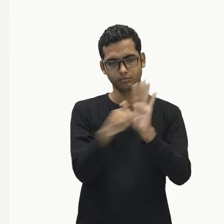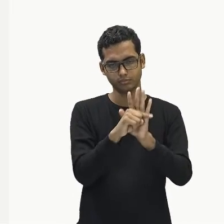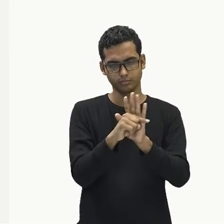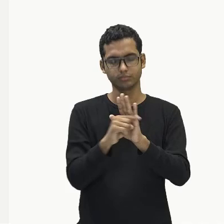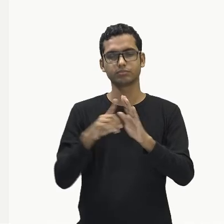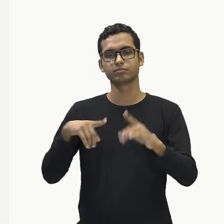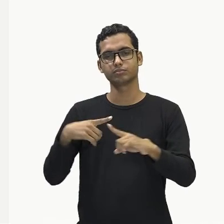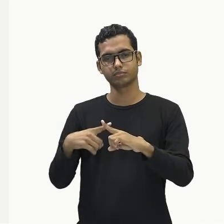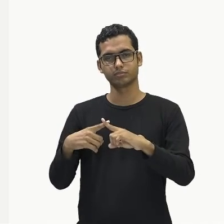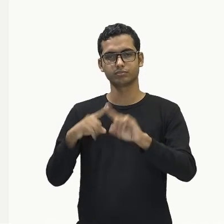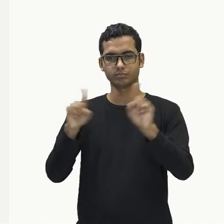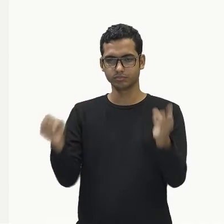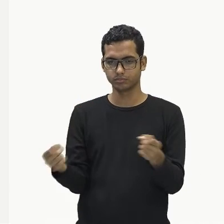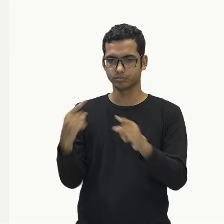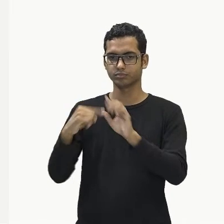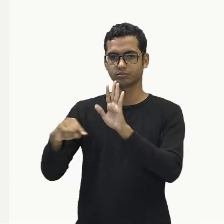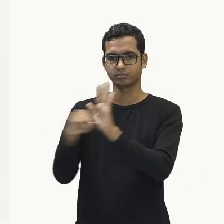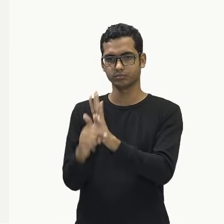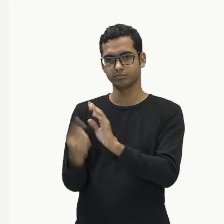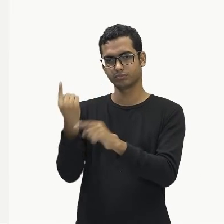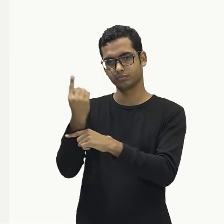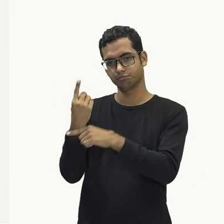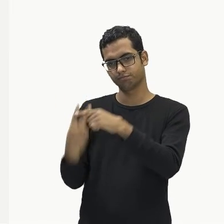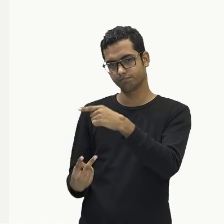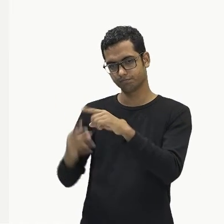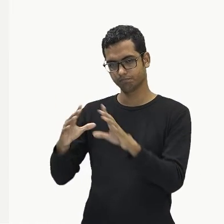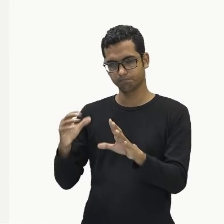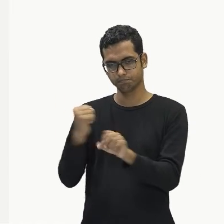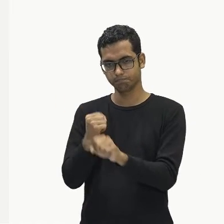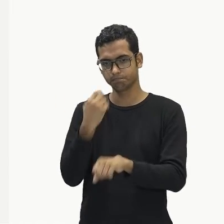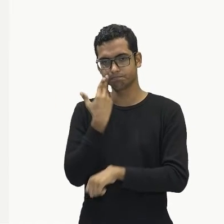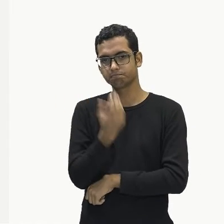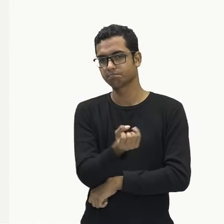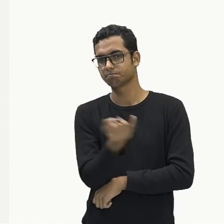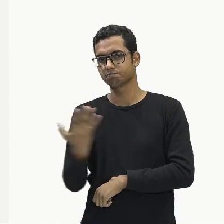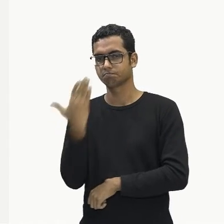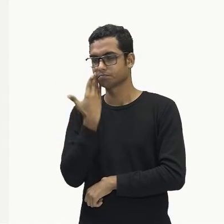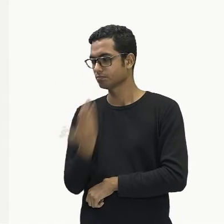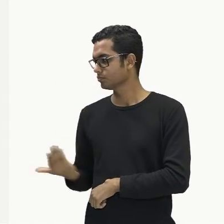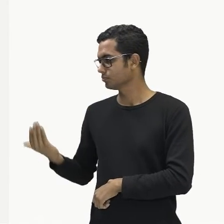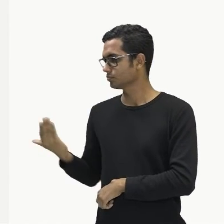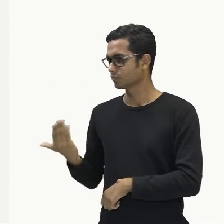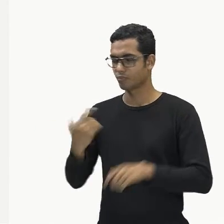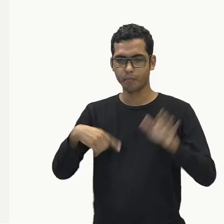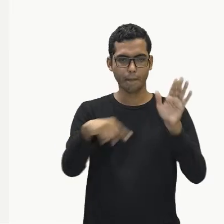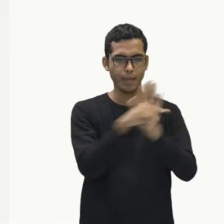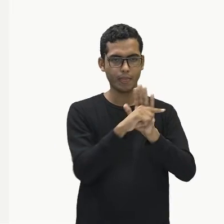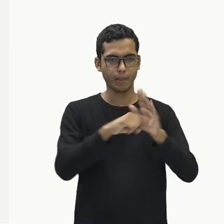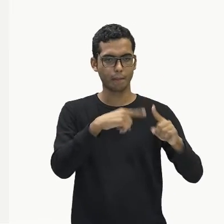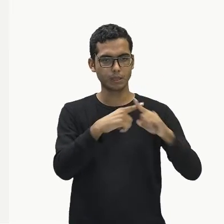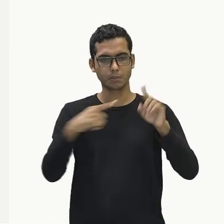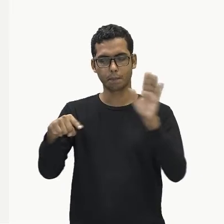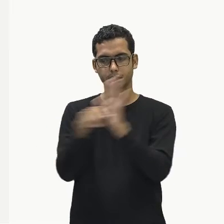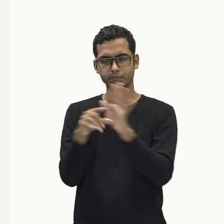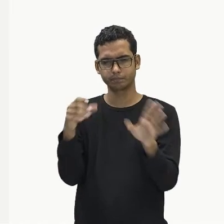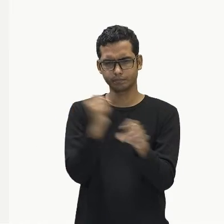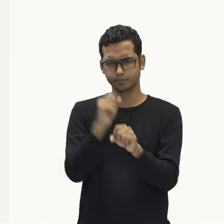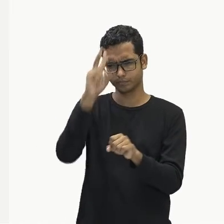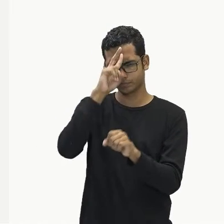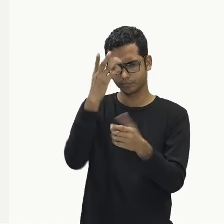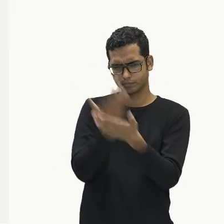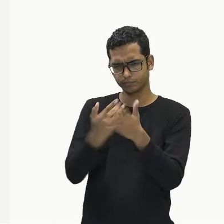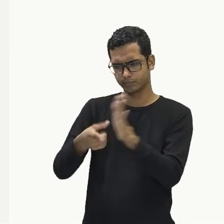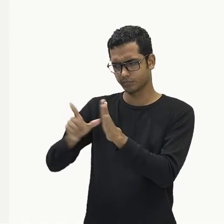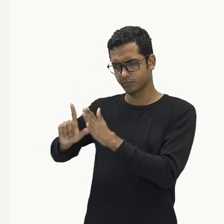vamos ver aqui com calma, ó. Menos multiplicado com menos, lembre lá da aula que nós fizemos há